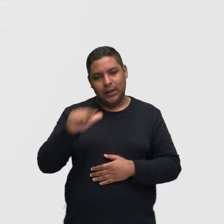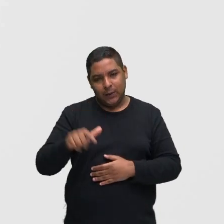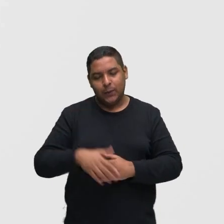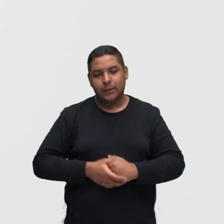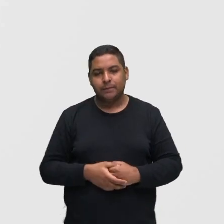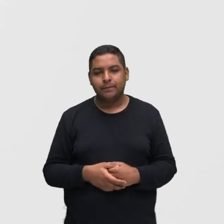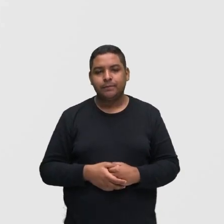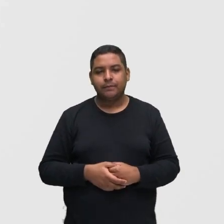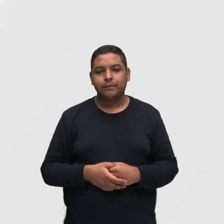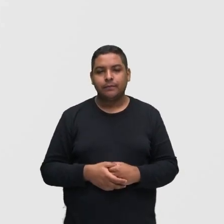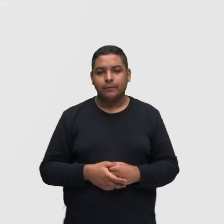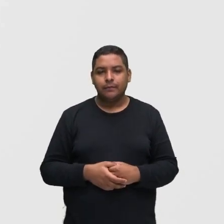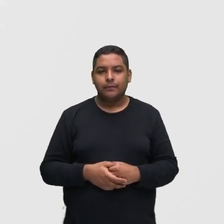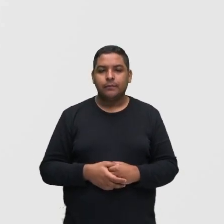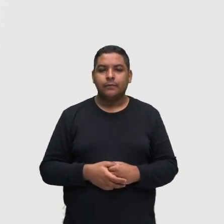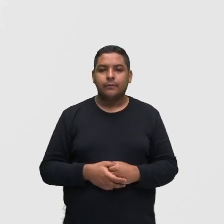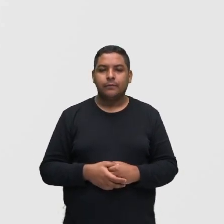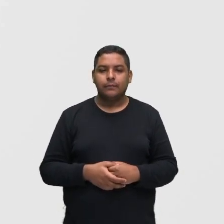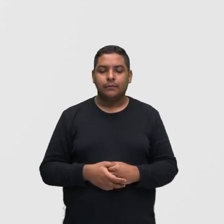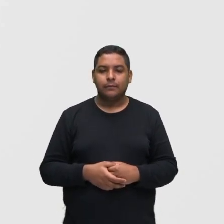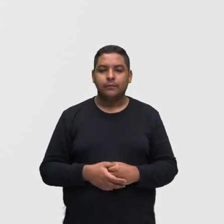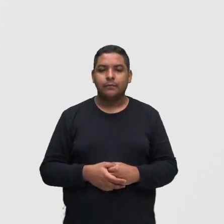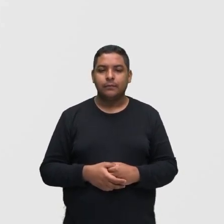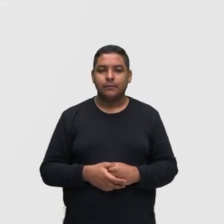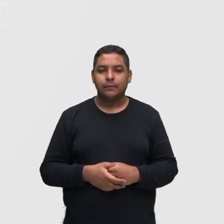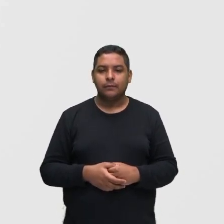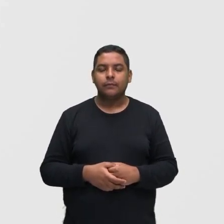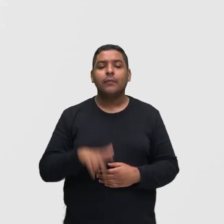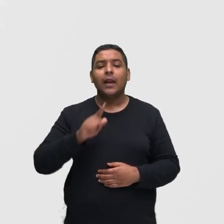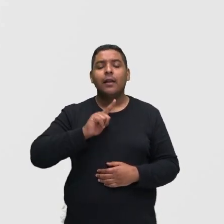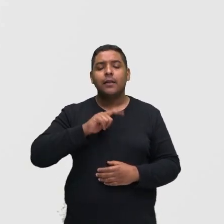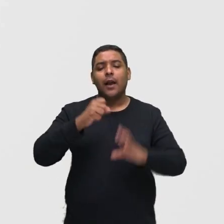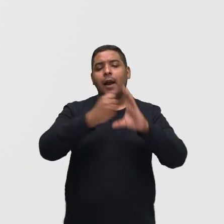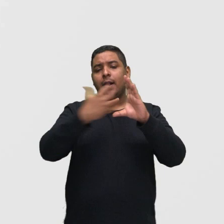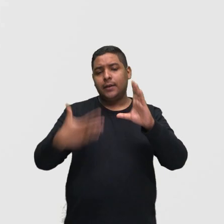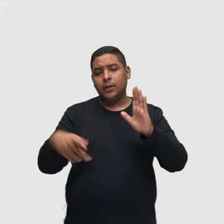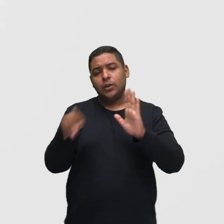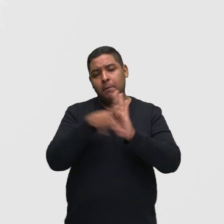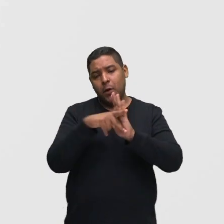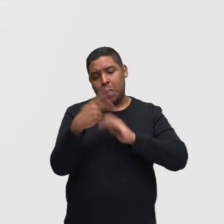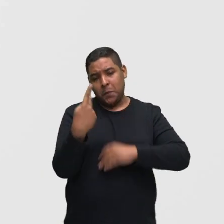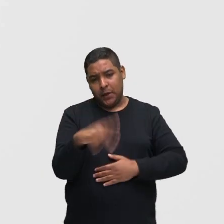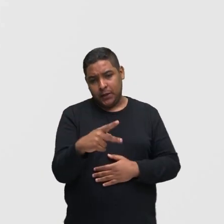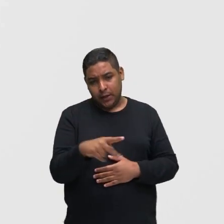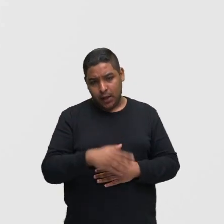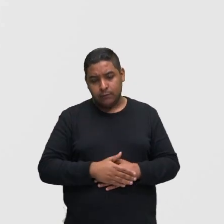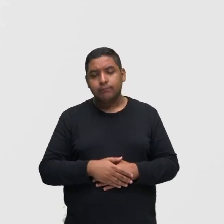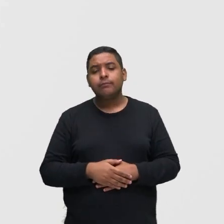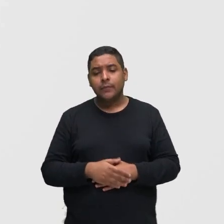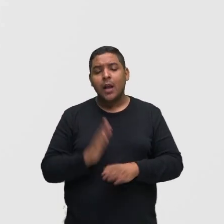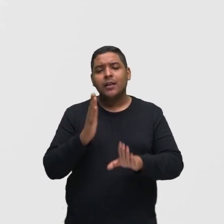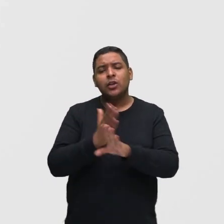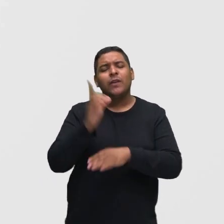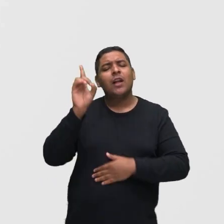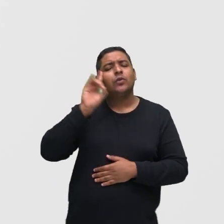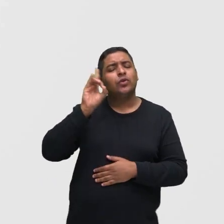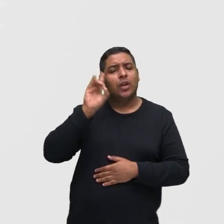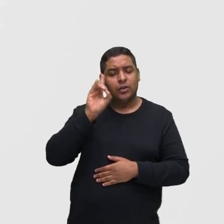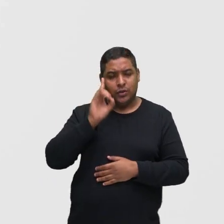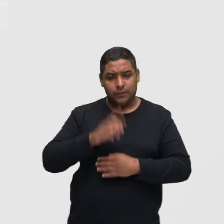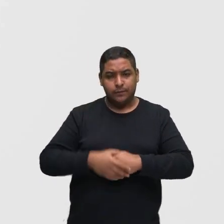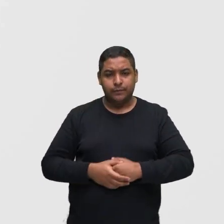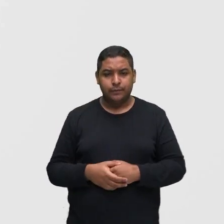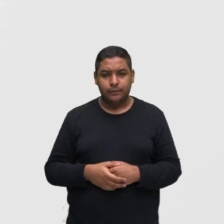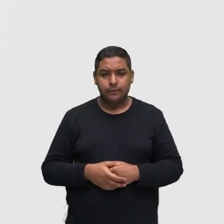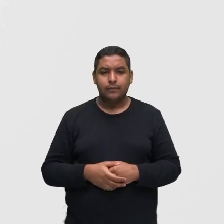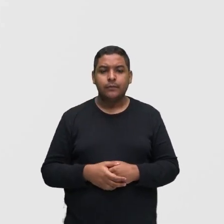ser classificadas, né, dentro de algumas características que a gente pode identificar no nosso dia a dia. Né? Uma